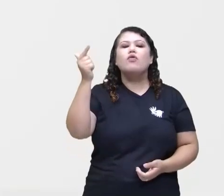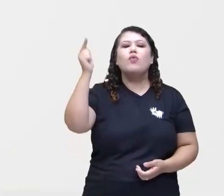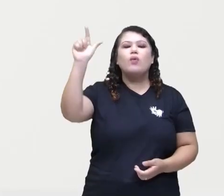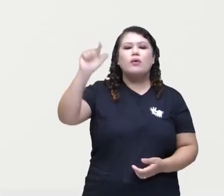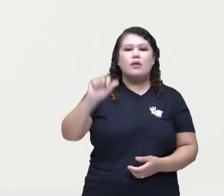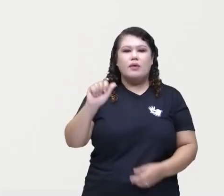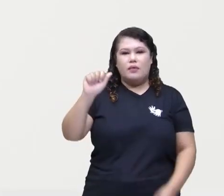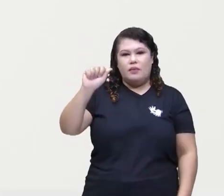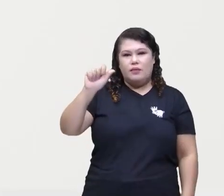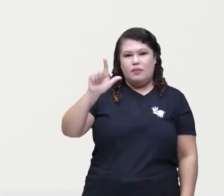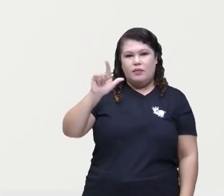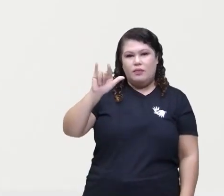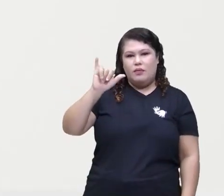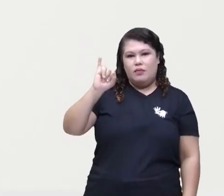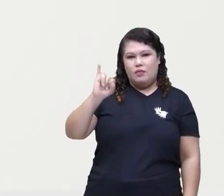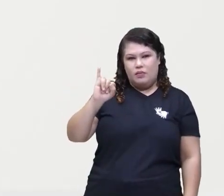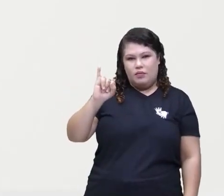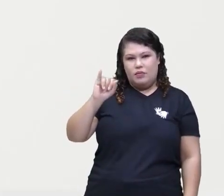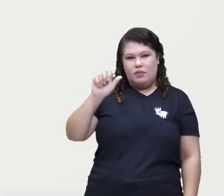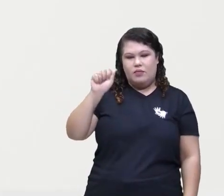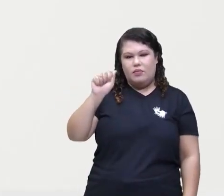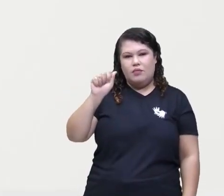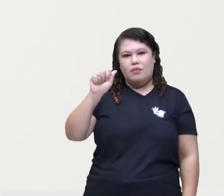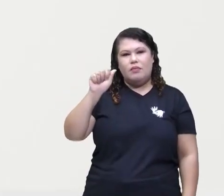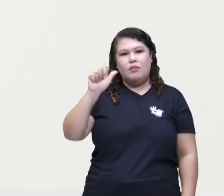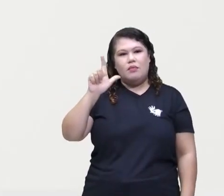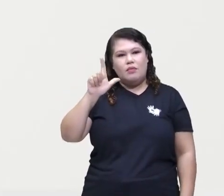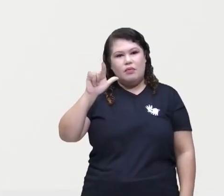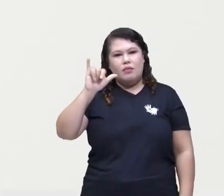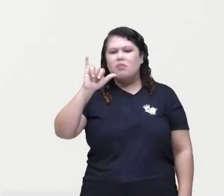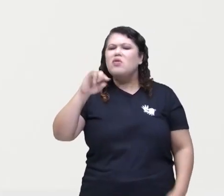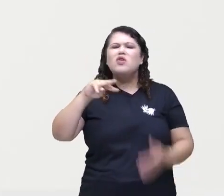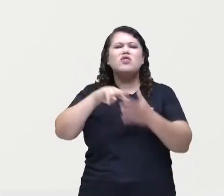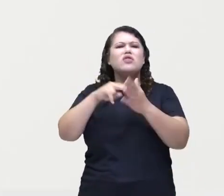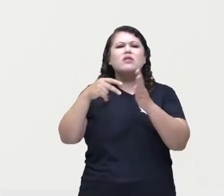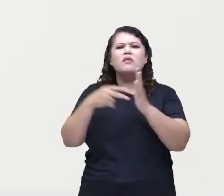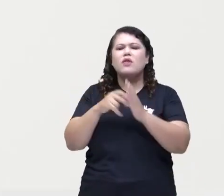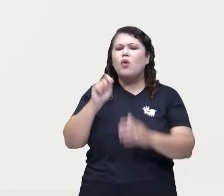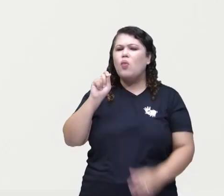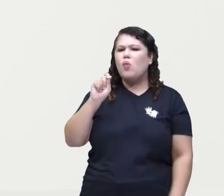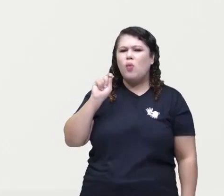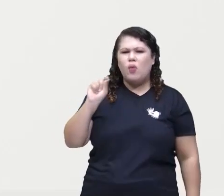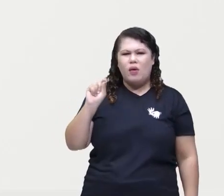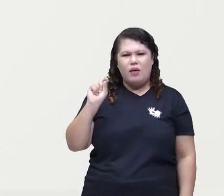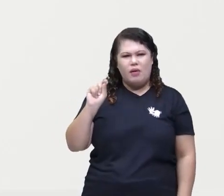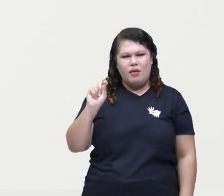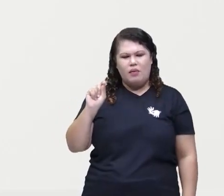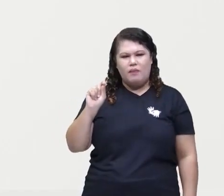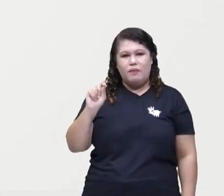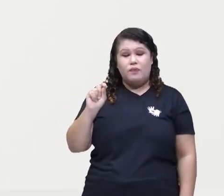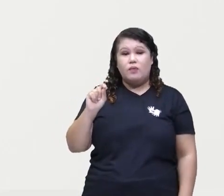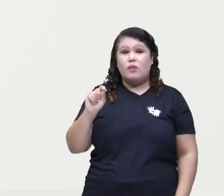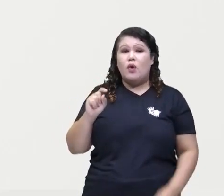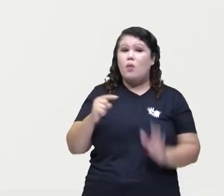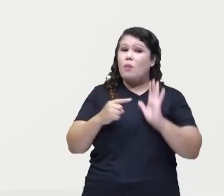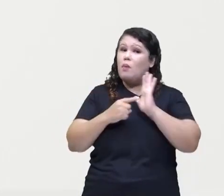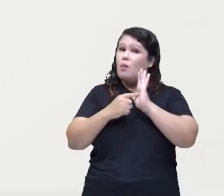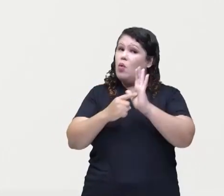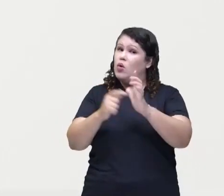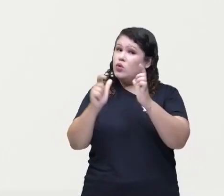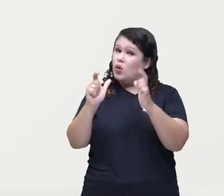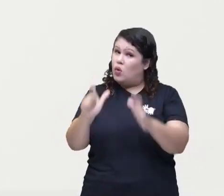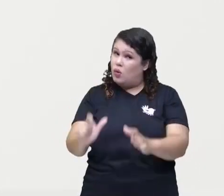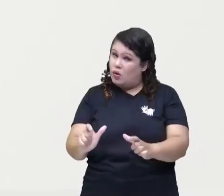que significa a palavra ali? Para indicar